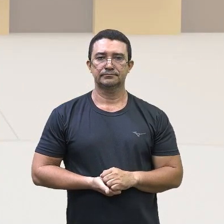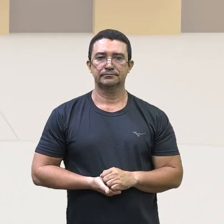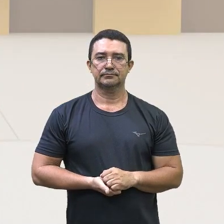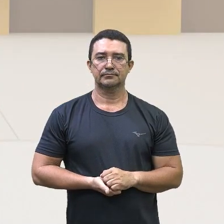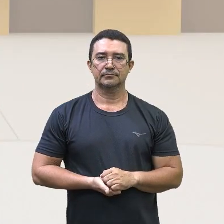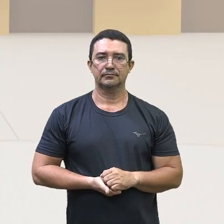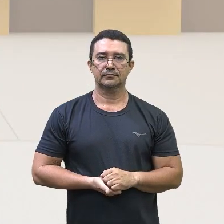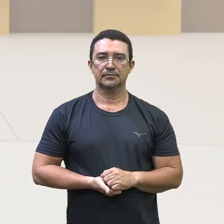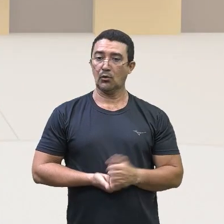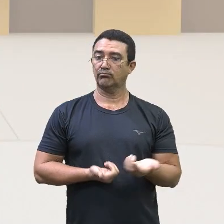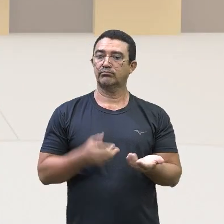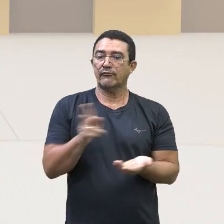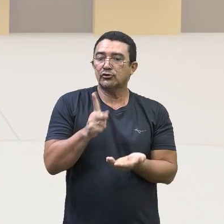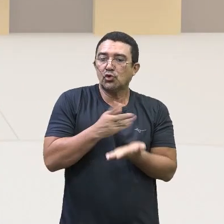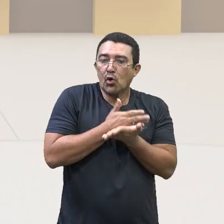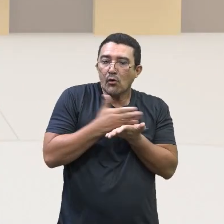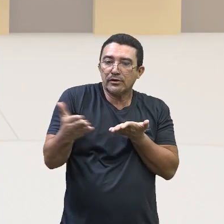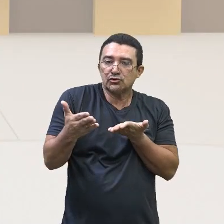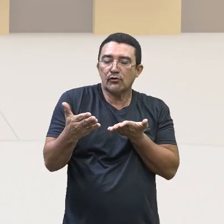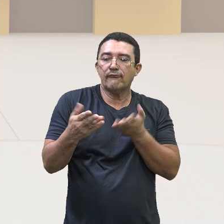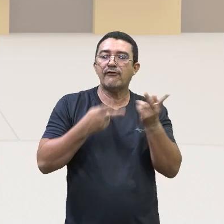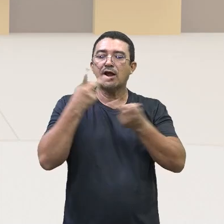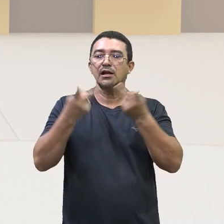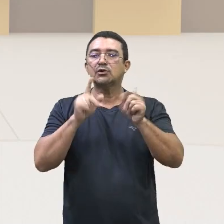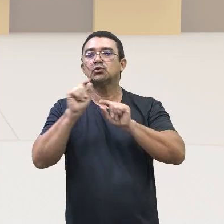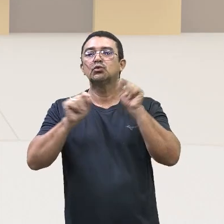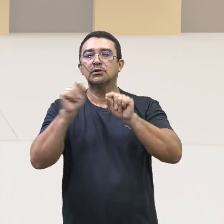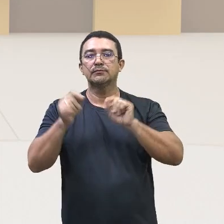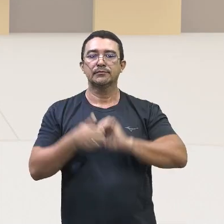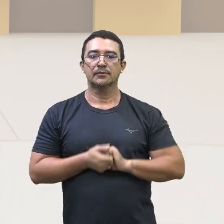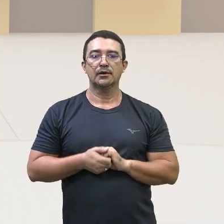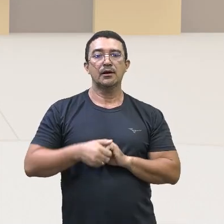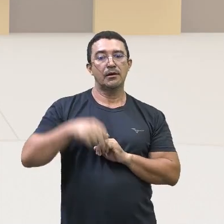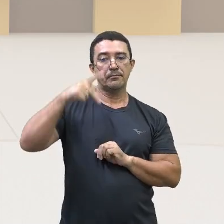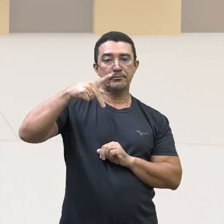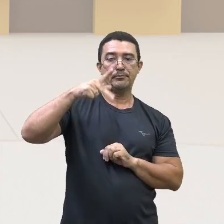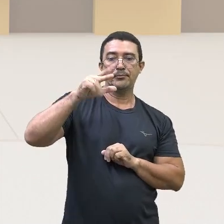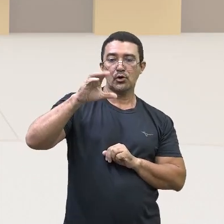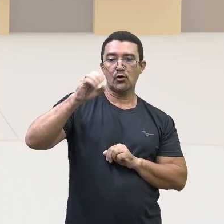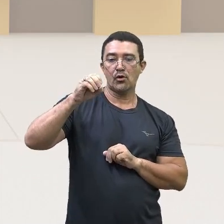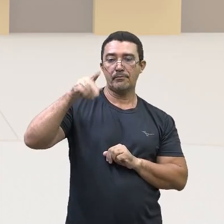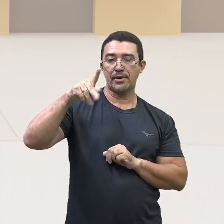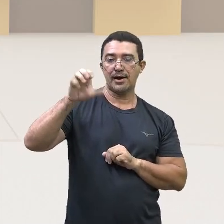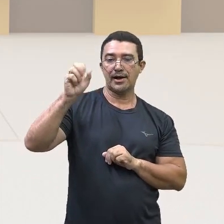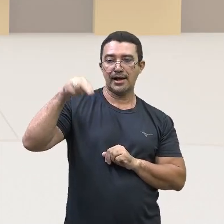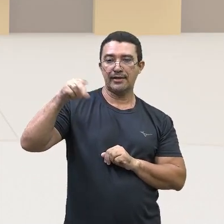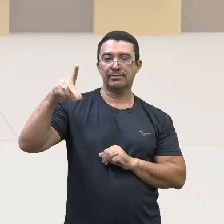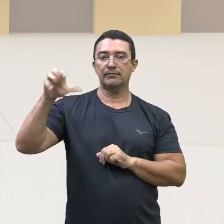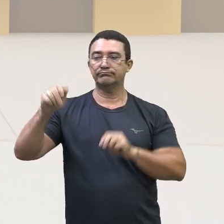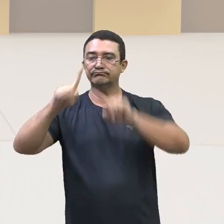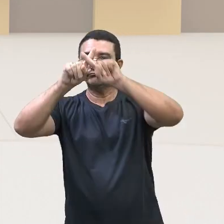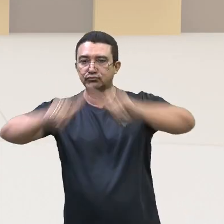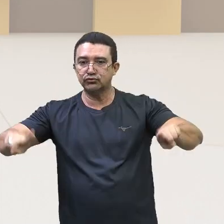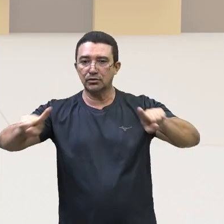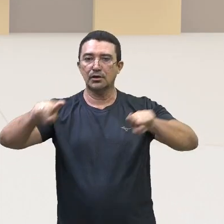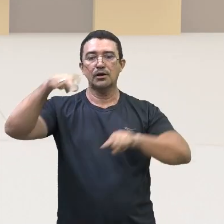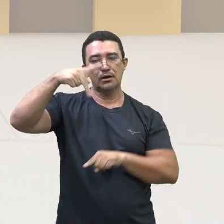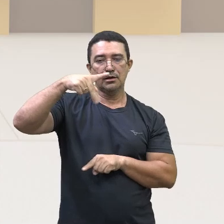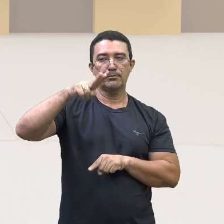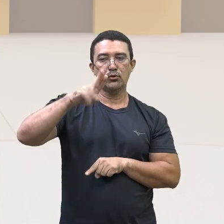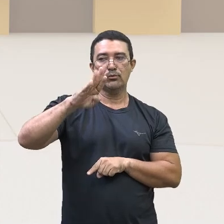Ademir começou aqui falando, né, sobre que a propaganda e a publicidade, elas andam de mãos juntas e muitas das vezes a questão